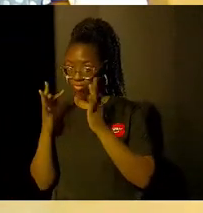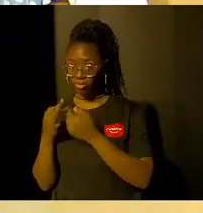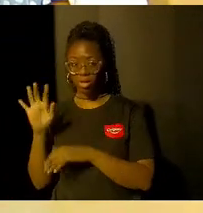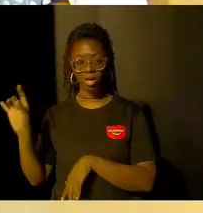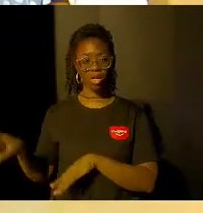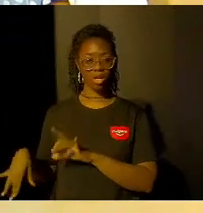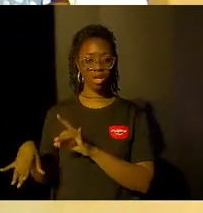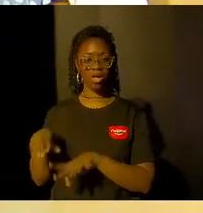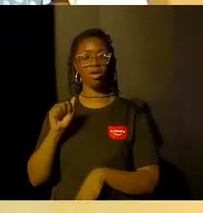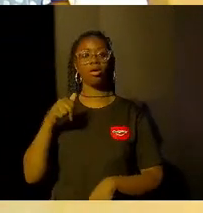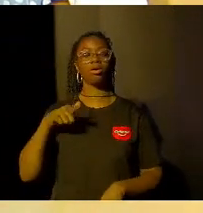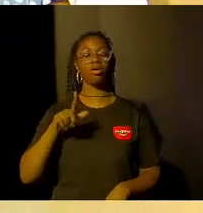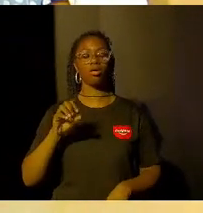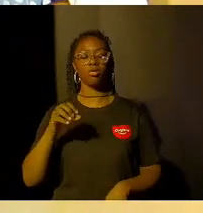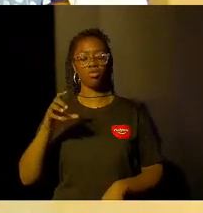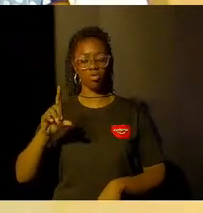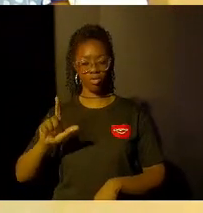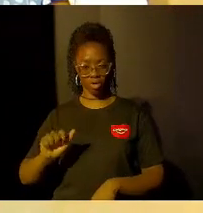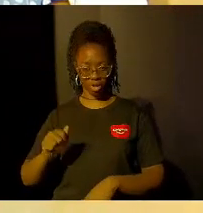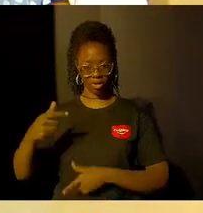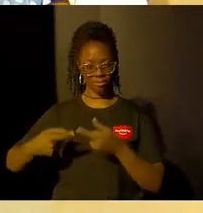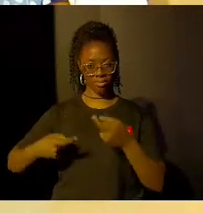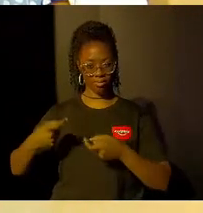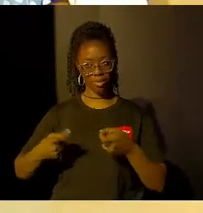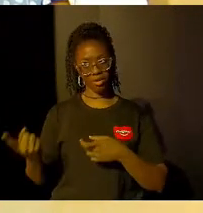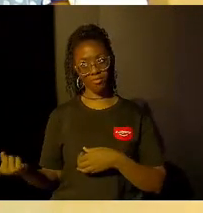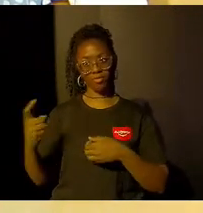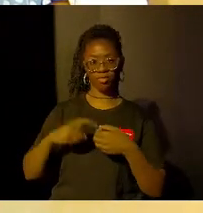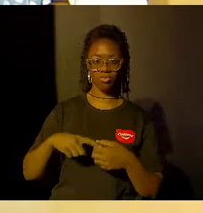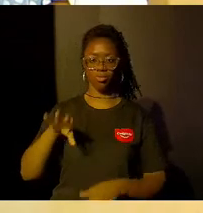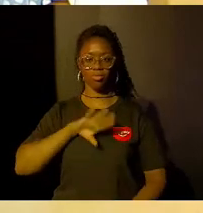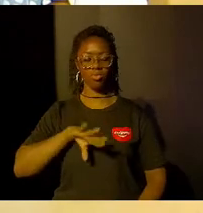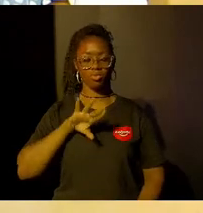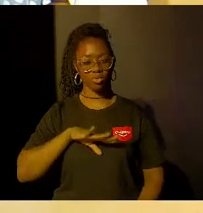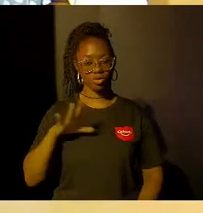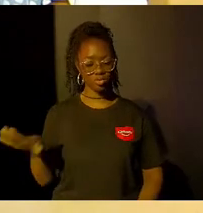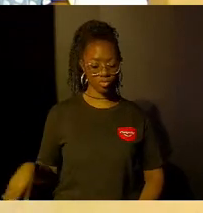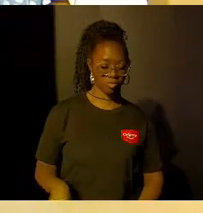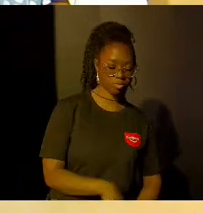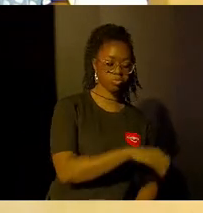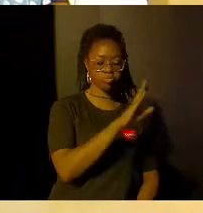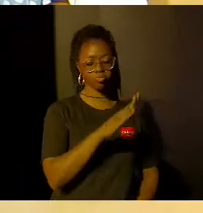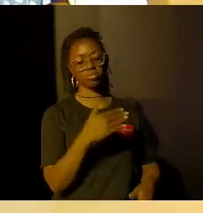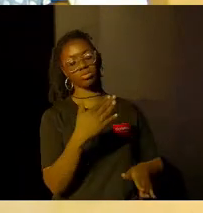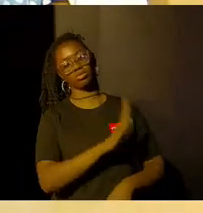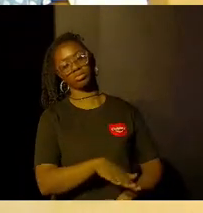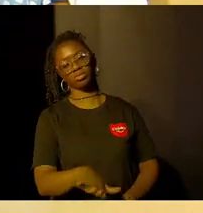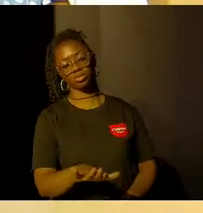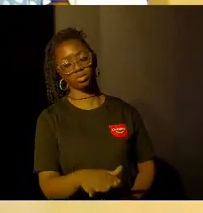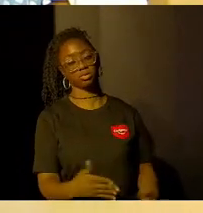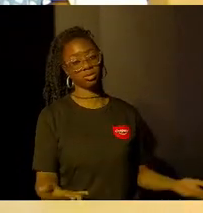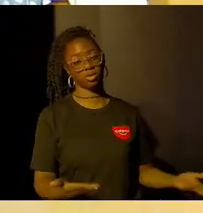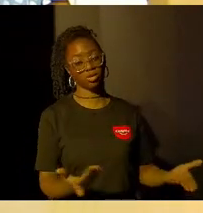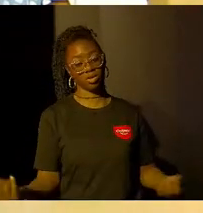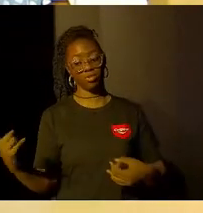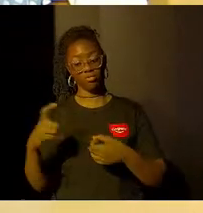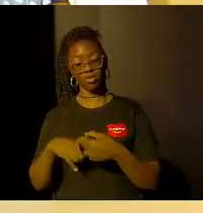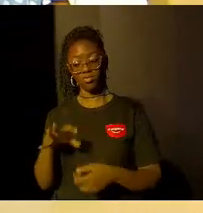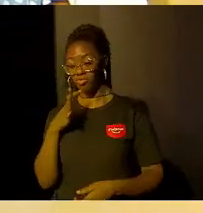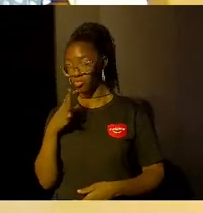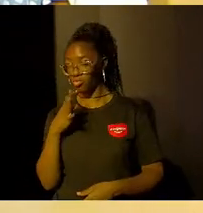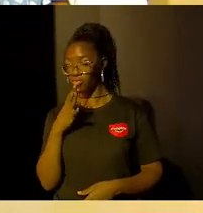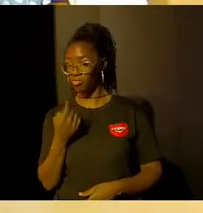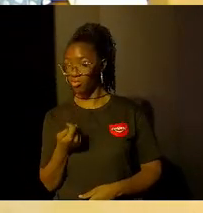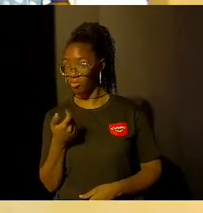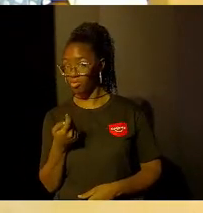durante o período de guerra e voltou para Portugal levou junto a criança pequena e ela volta para conhecer um pouco